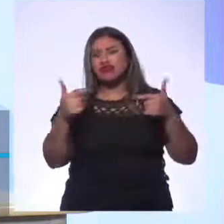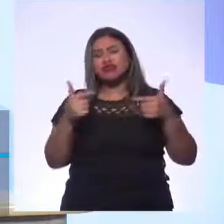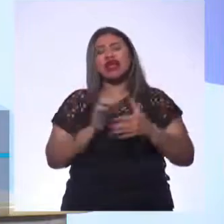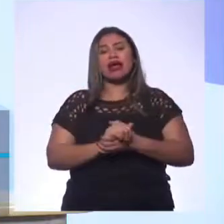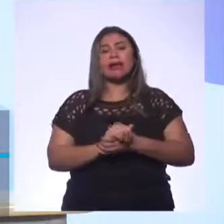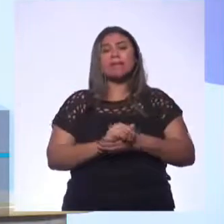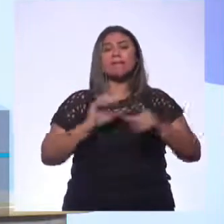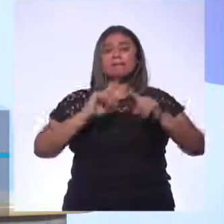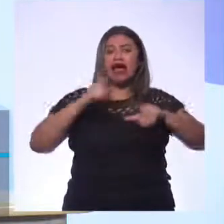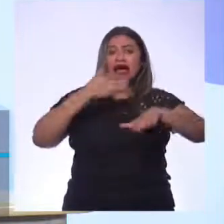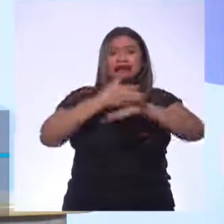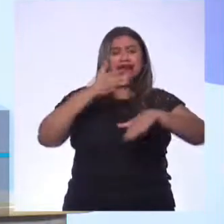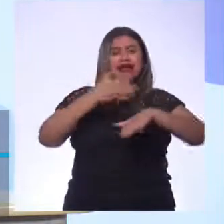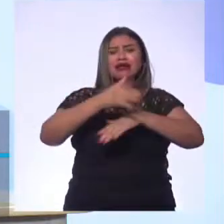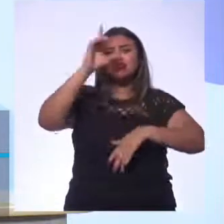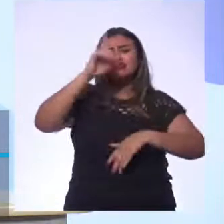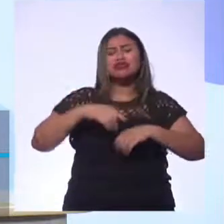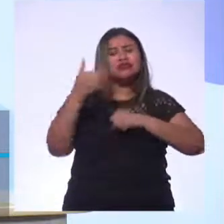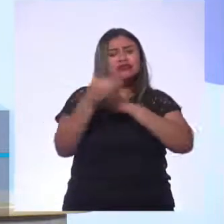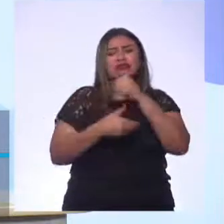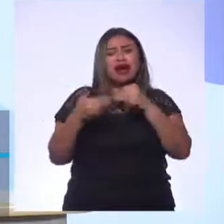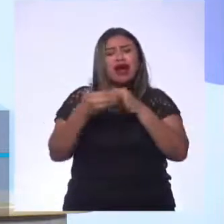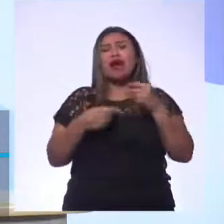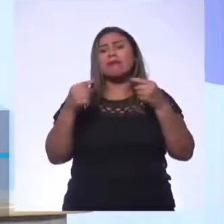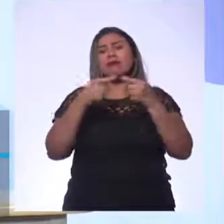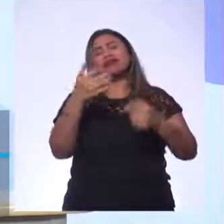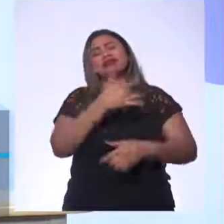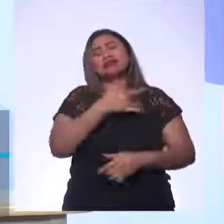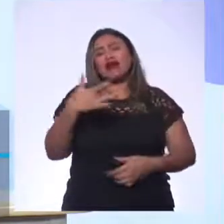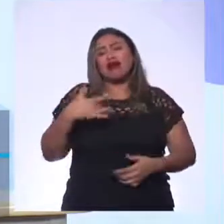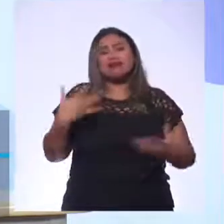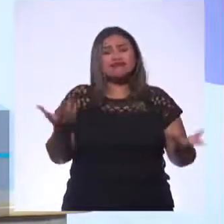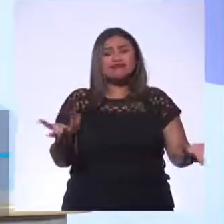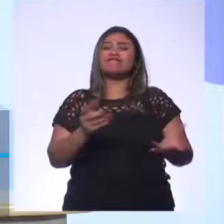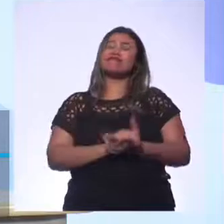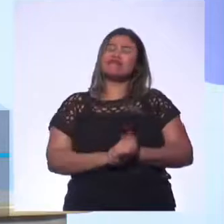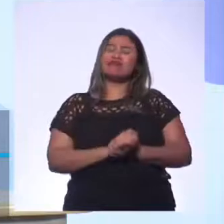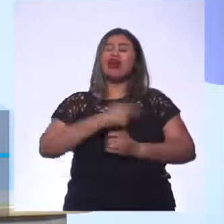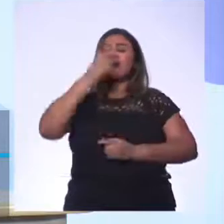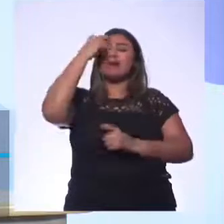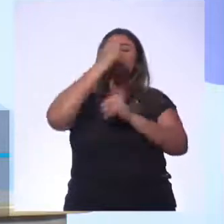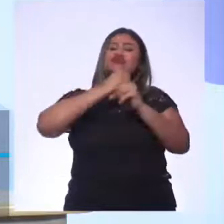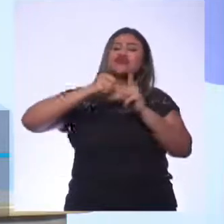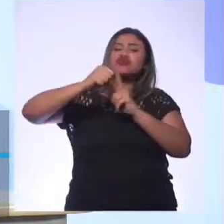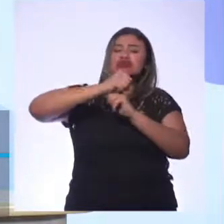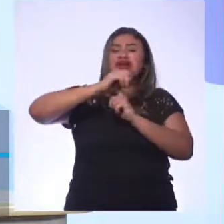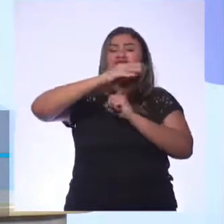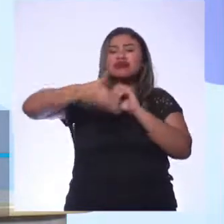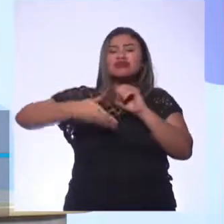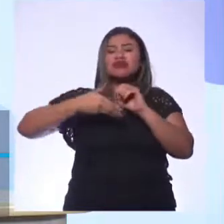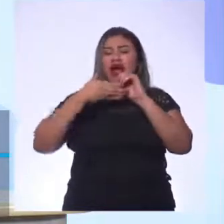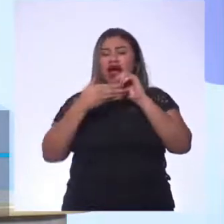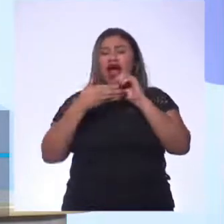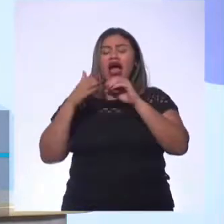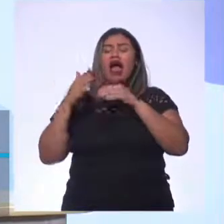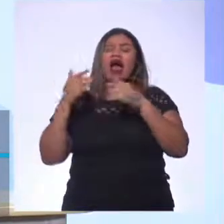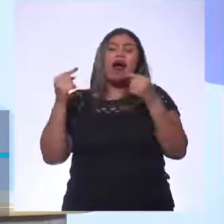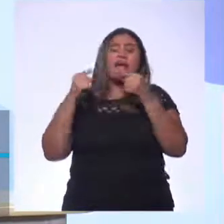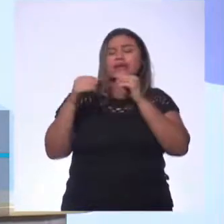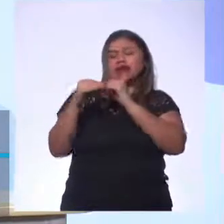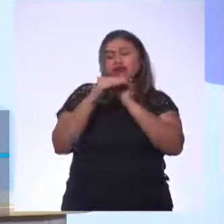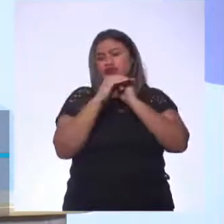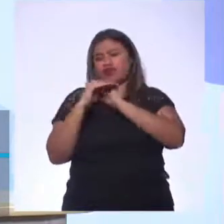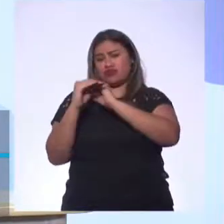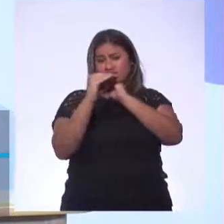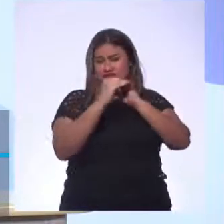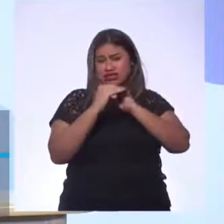não acesso a um direito básico, que é o direito à saúde. Né? Então, para uma sociedade sustentável, que gere equidade, como o professor